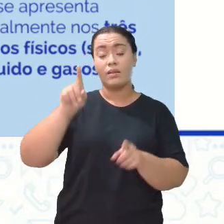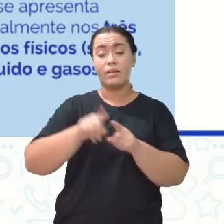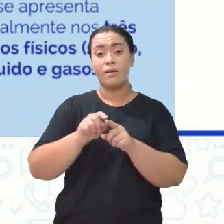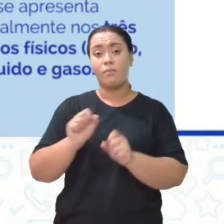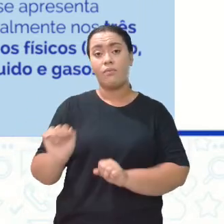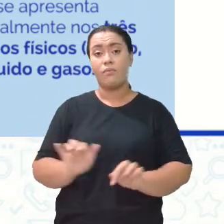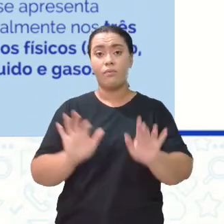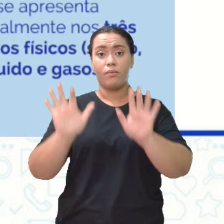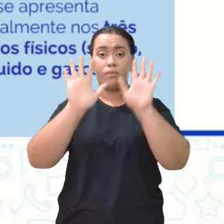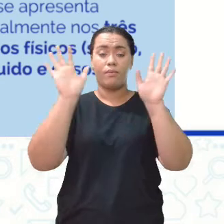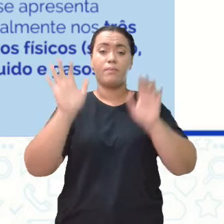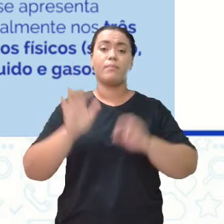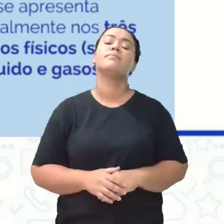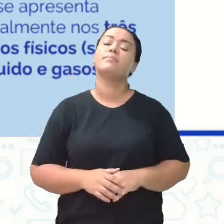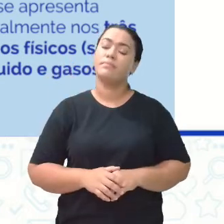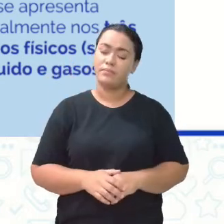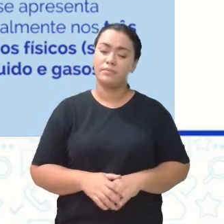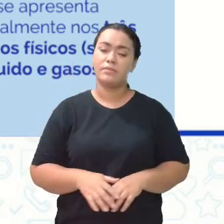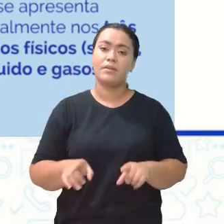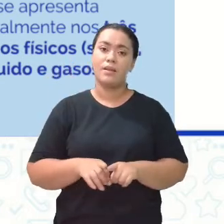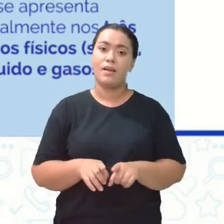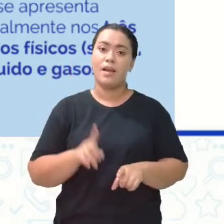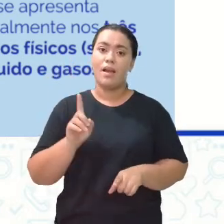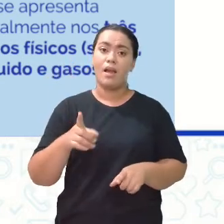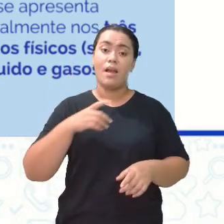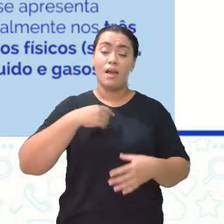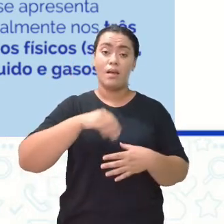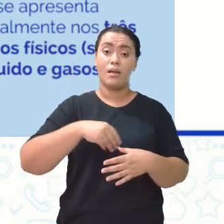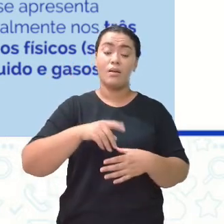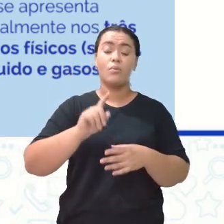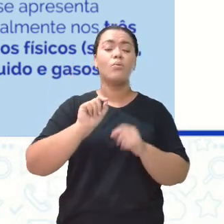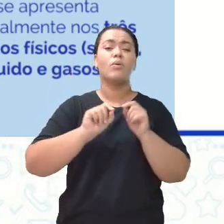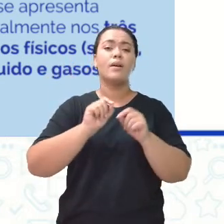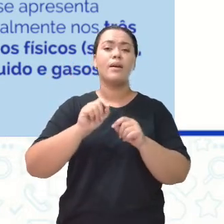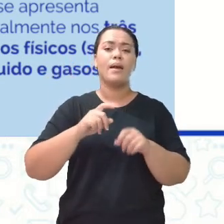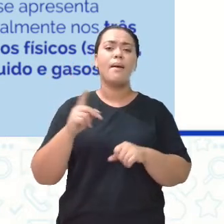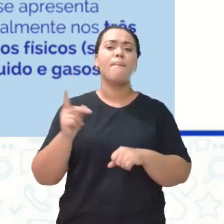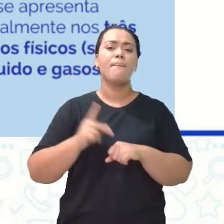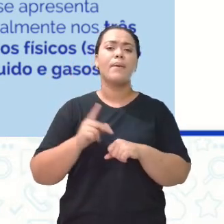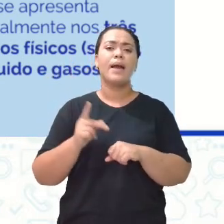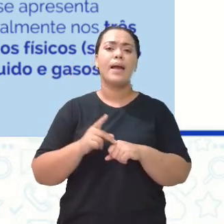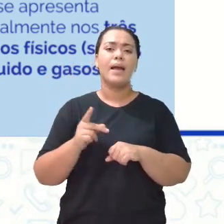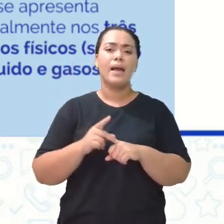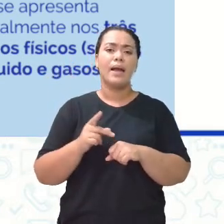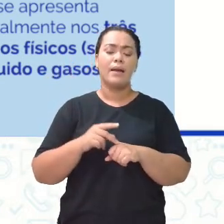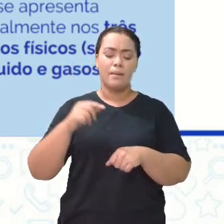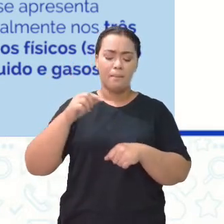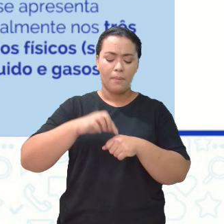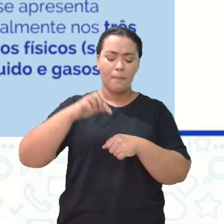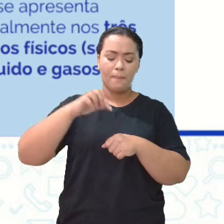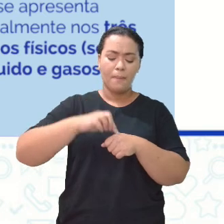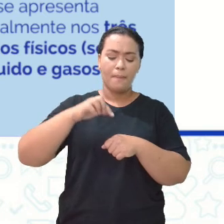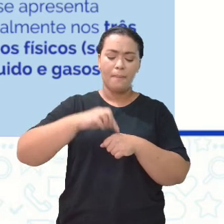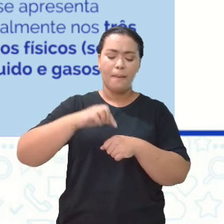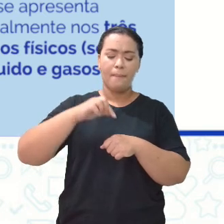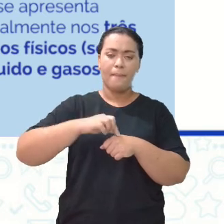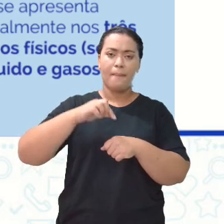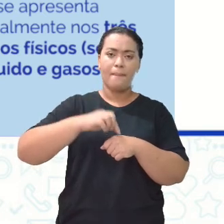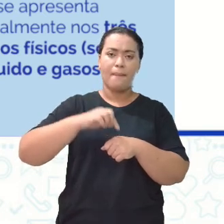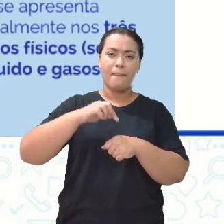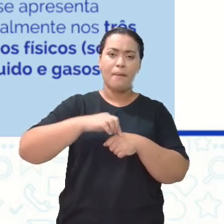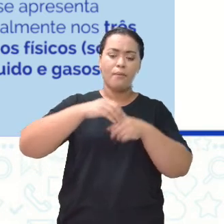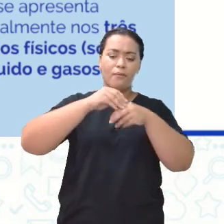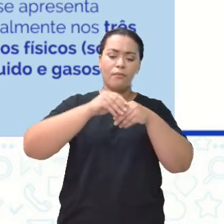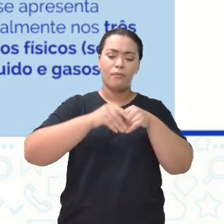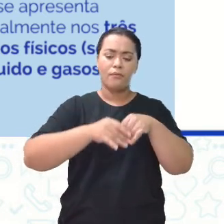gasoso, e que é através da dissolução das rochas, junto com a sua ação mecânica, que a água consegue